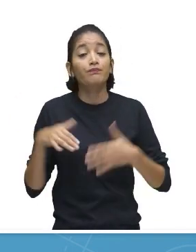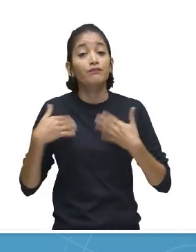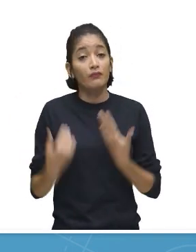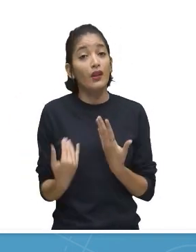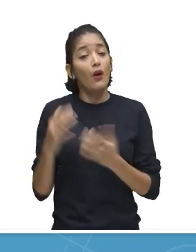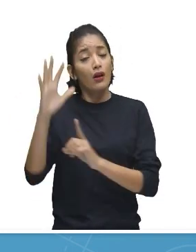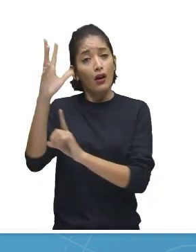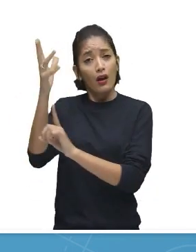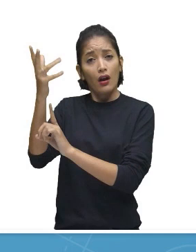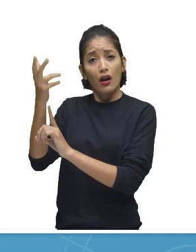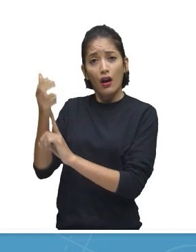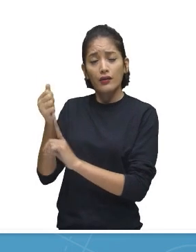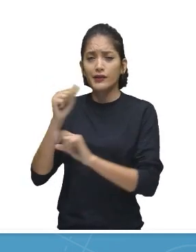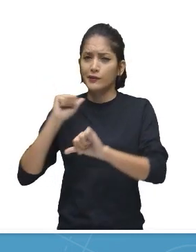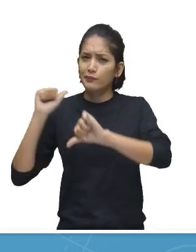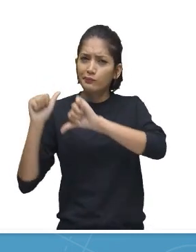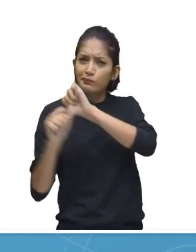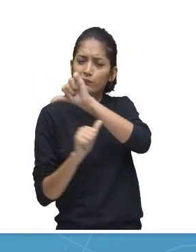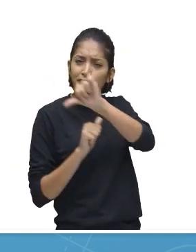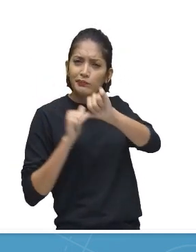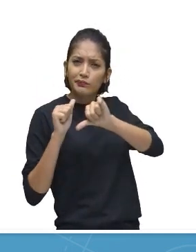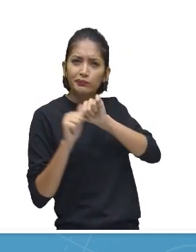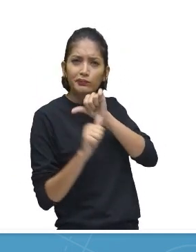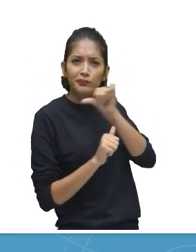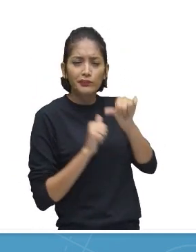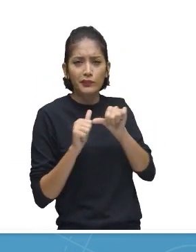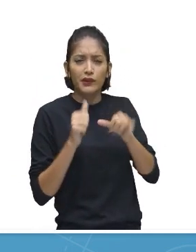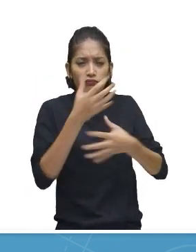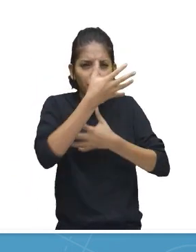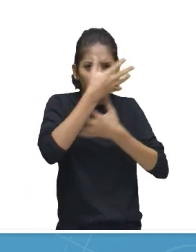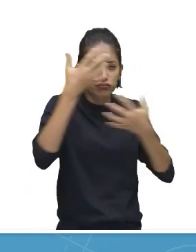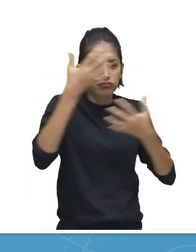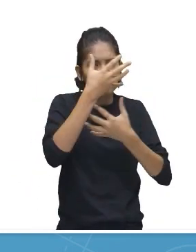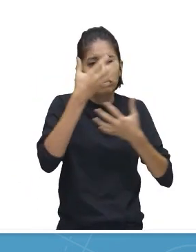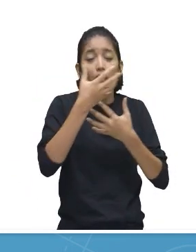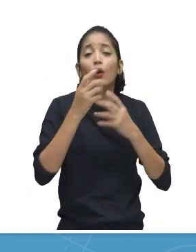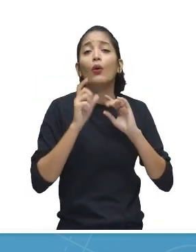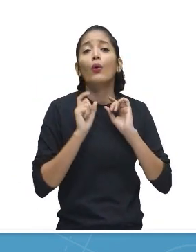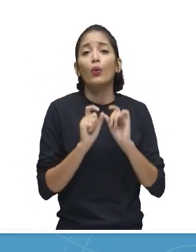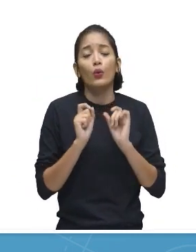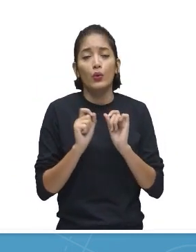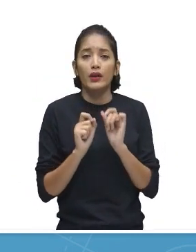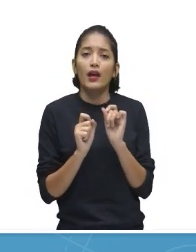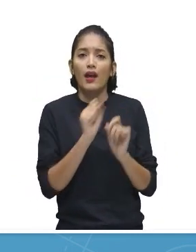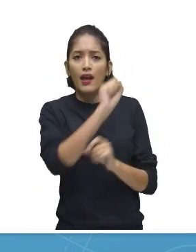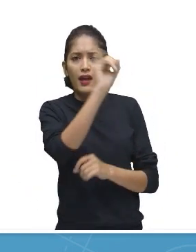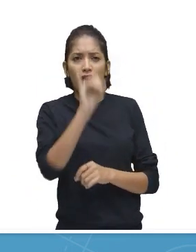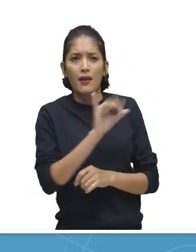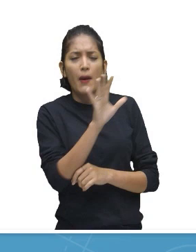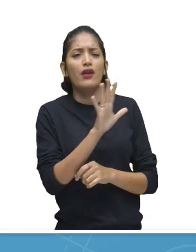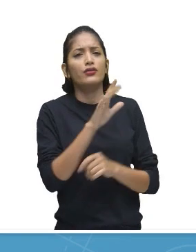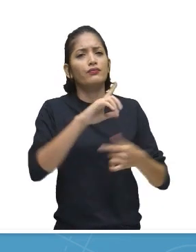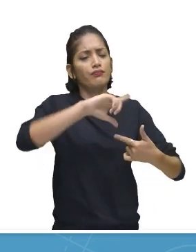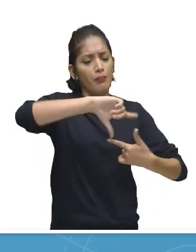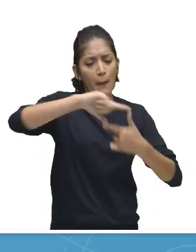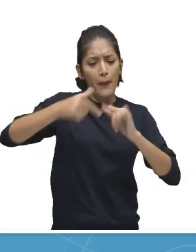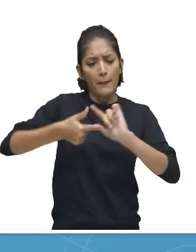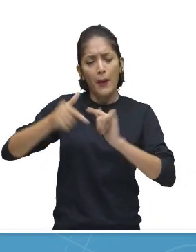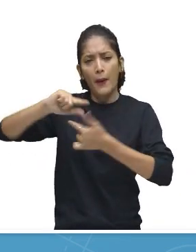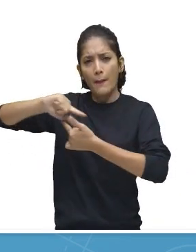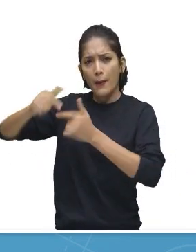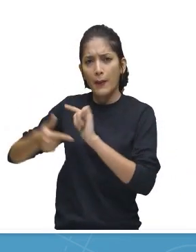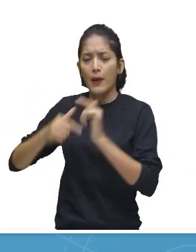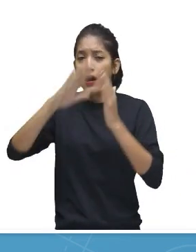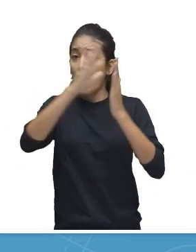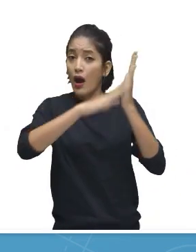ele fragmenta ali a obra através do que? De figura geométrica, e ele